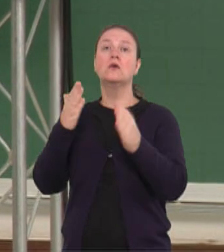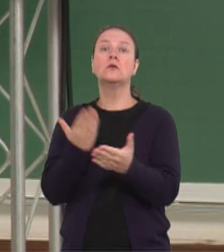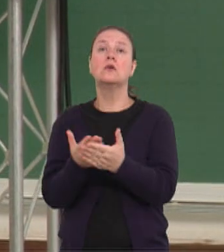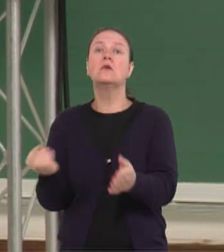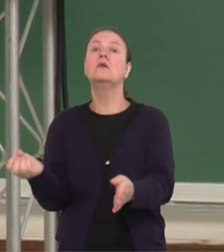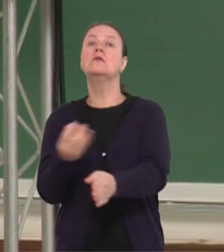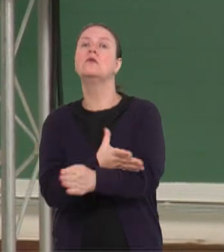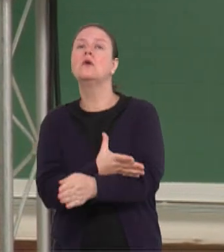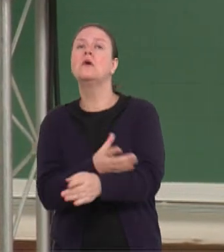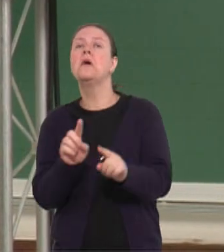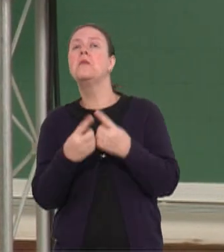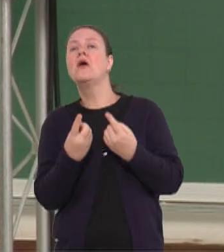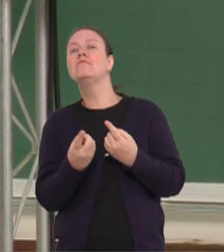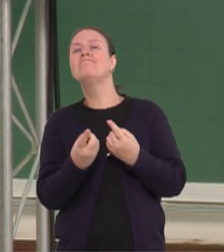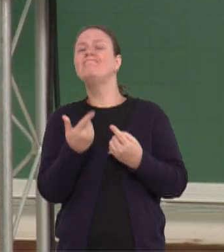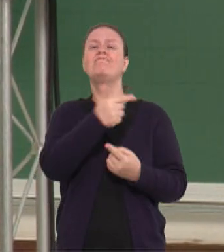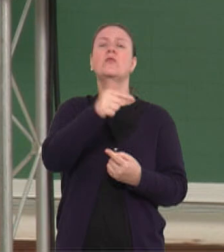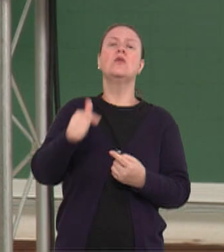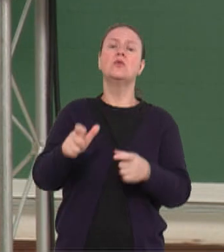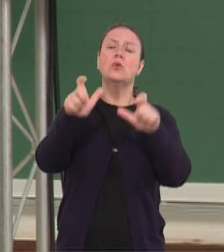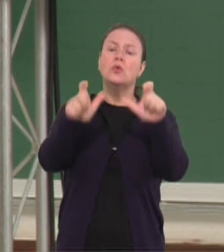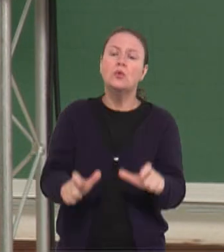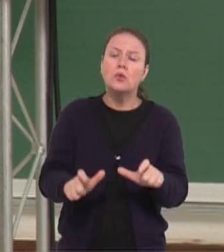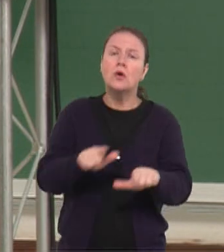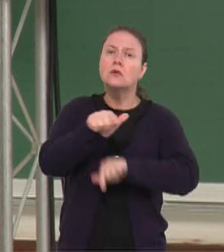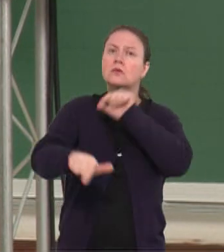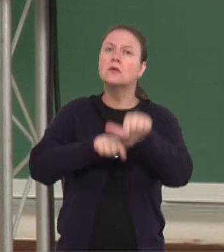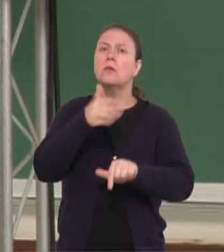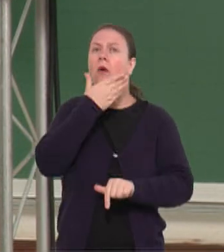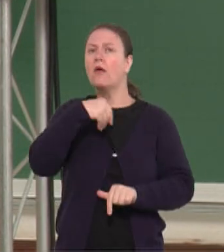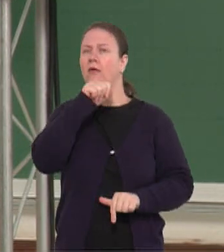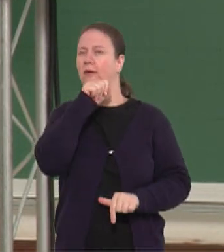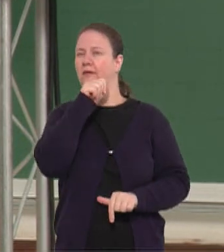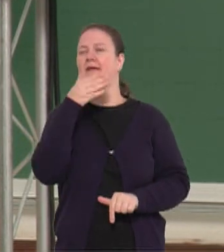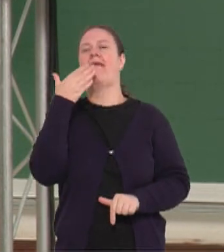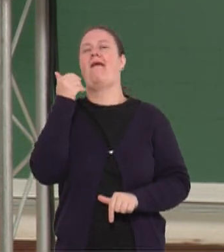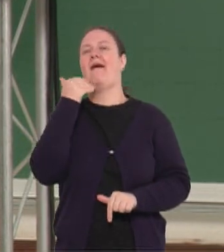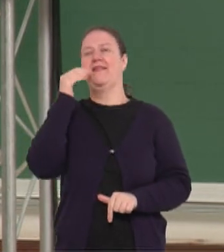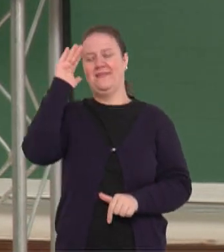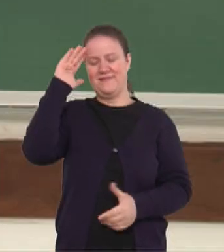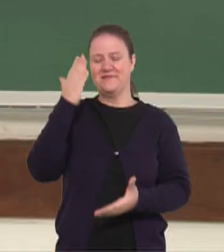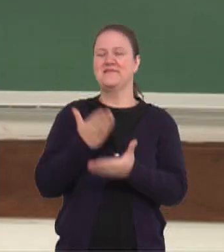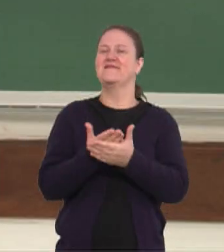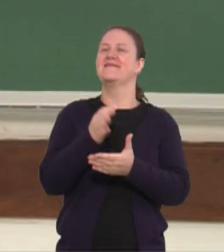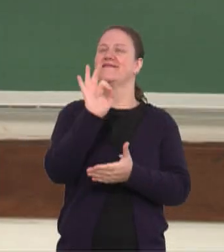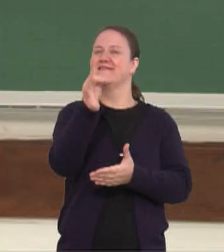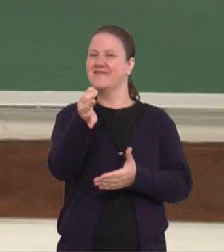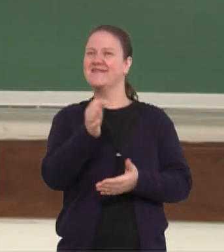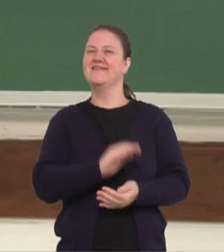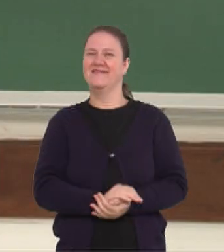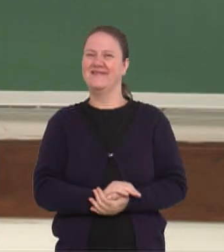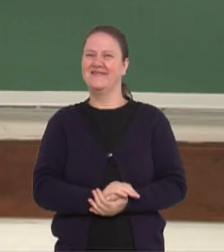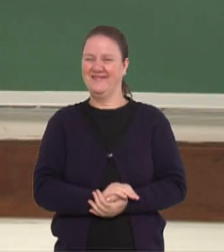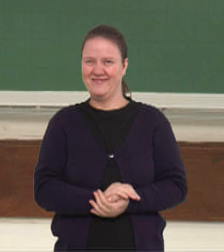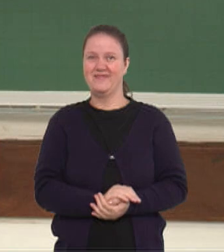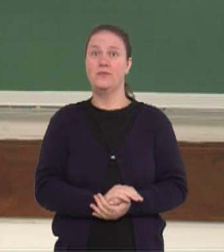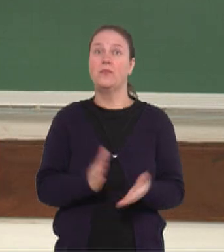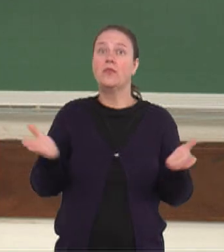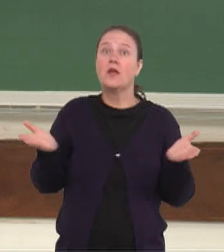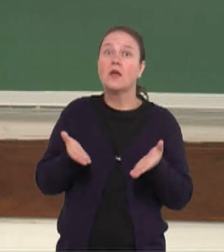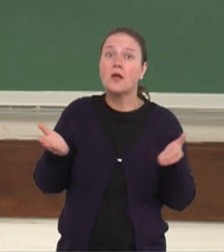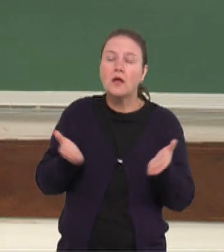falamos do local de trabalho do pai. Perfeito, essa estava fácil, eu sei que você acertou. Vamos continuar?